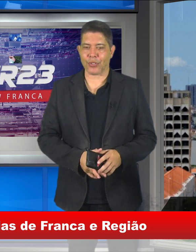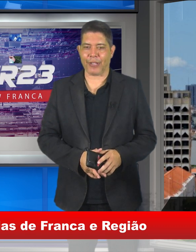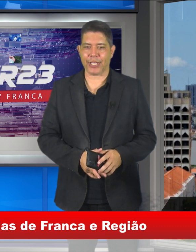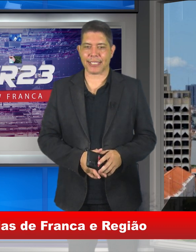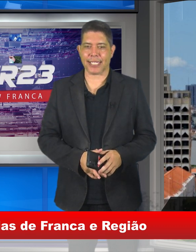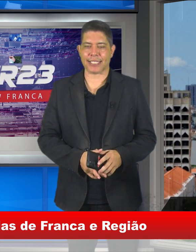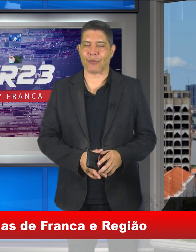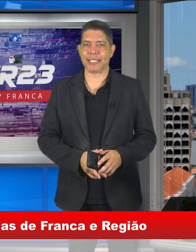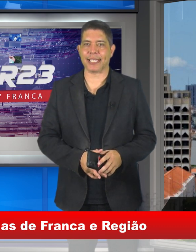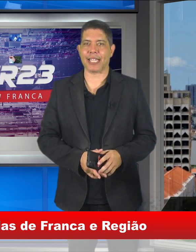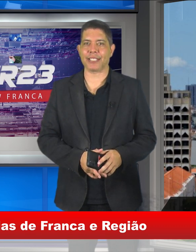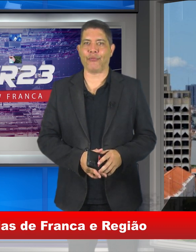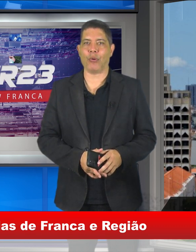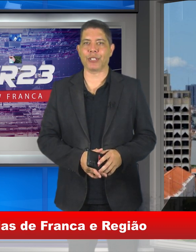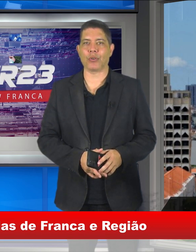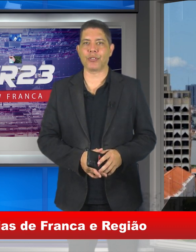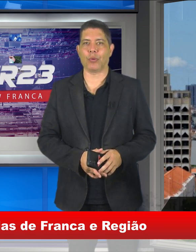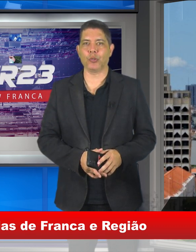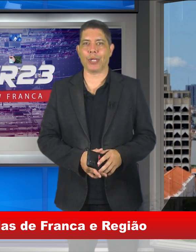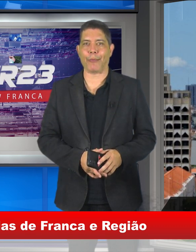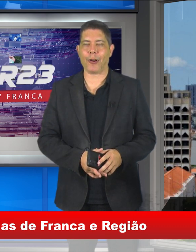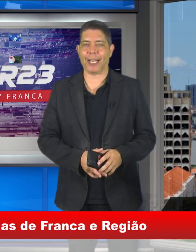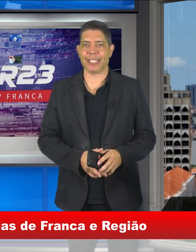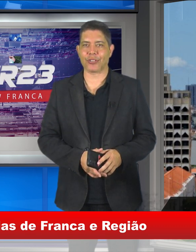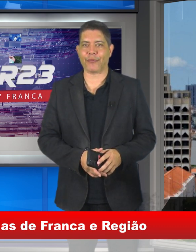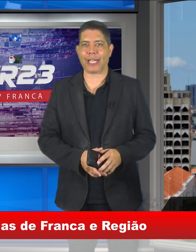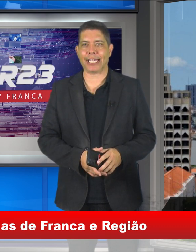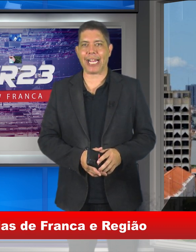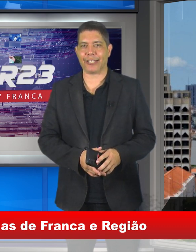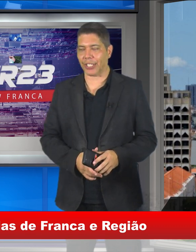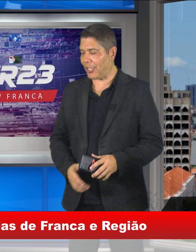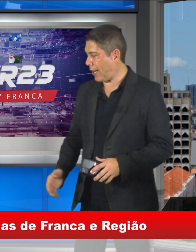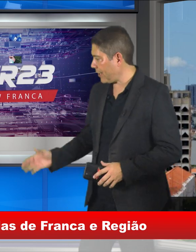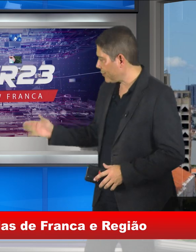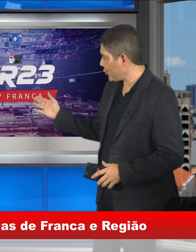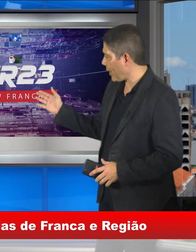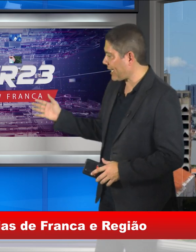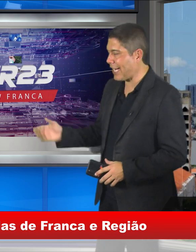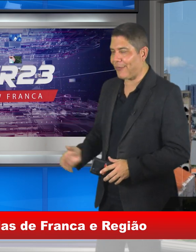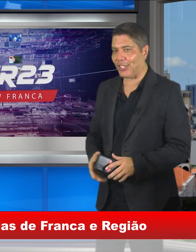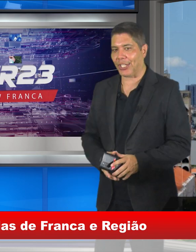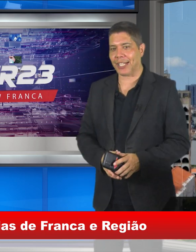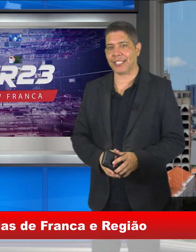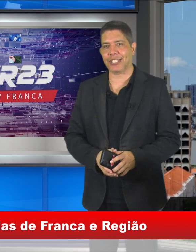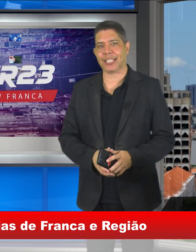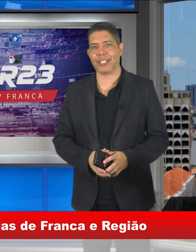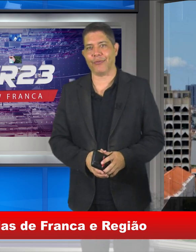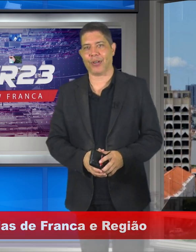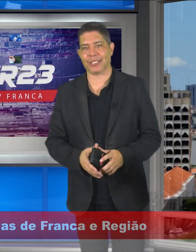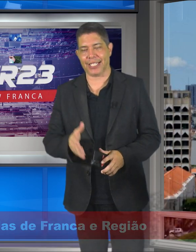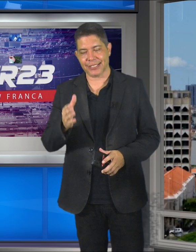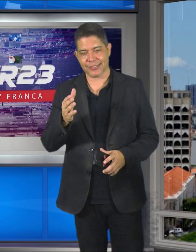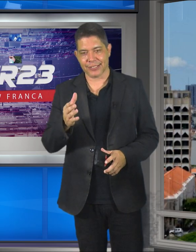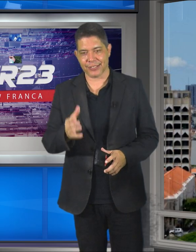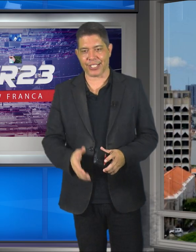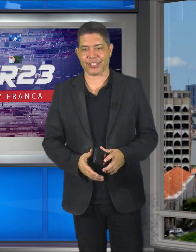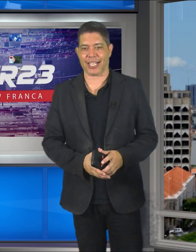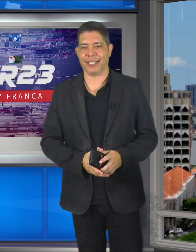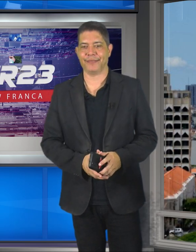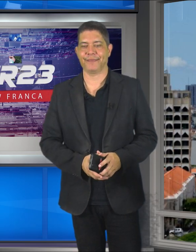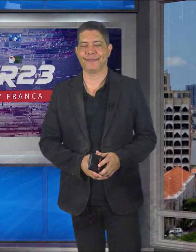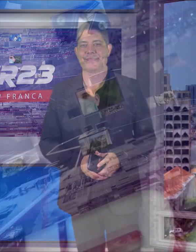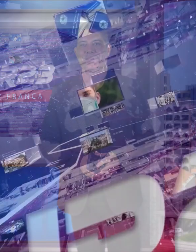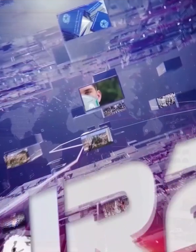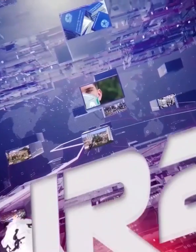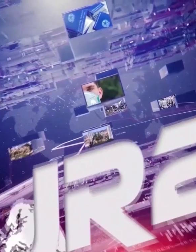Intervalo, mais uma vez, e na sequência tem as informações do Mundo da Bola. É só ficar ligado aqui, ó, o JR23, a gente tá de volta já já.